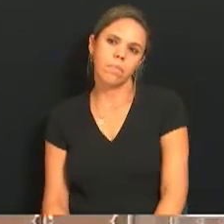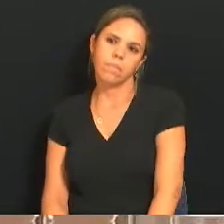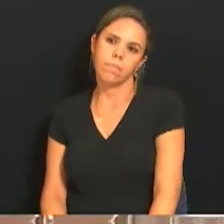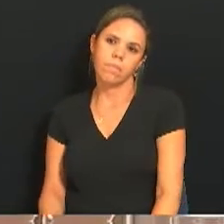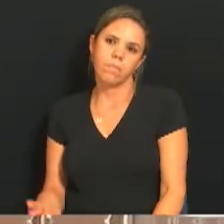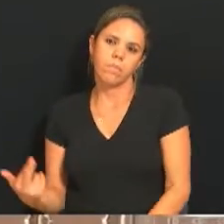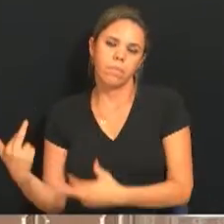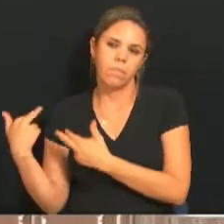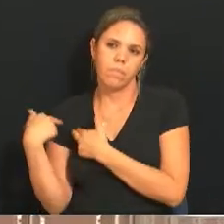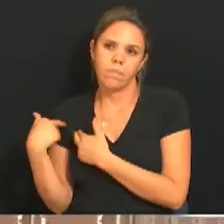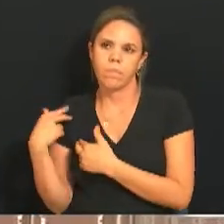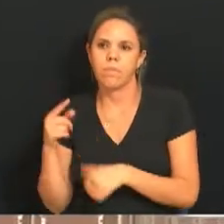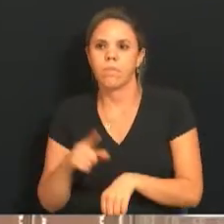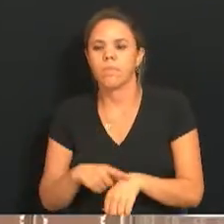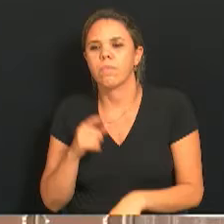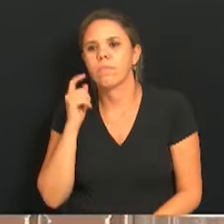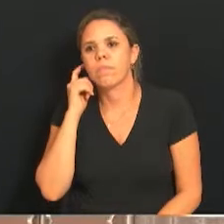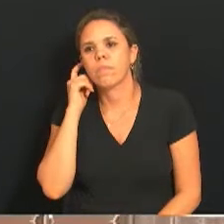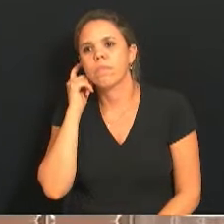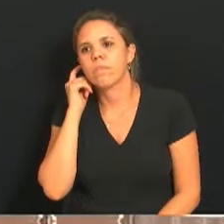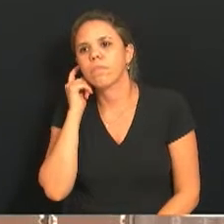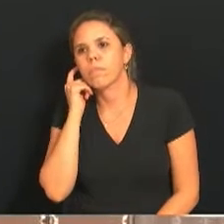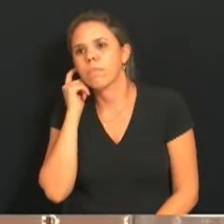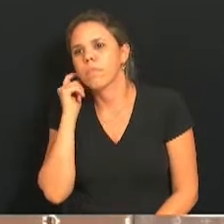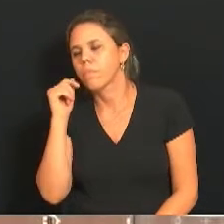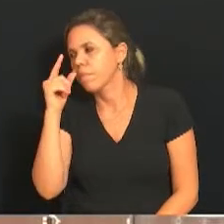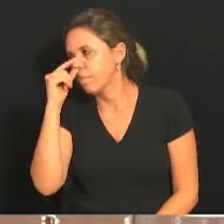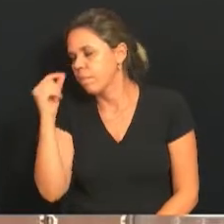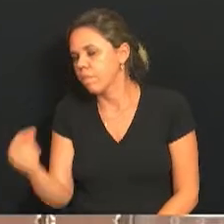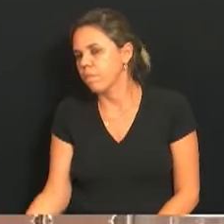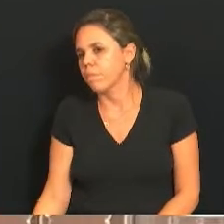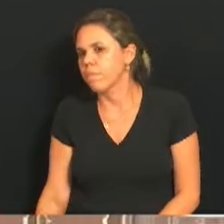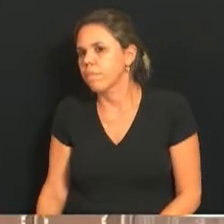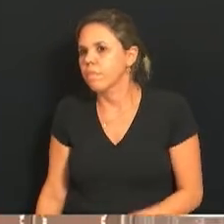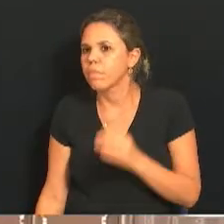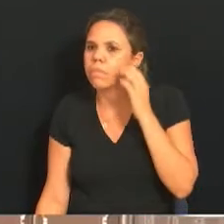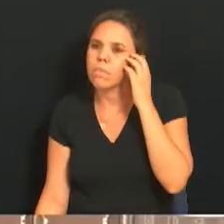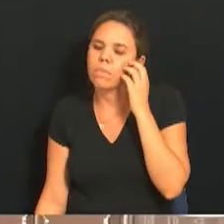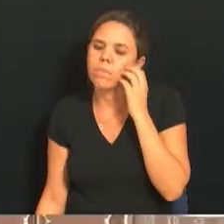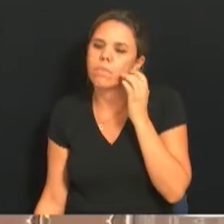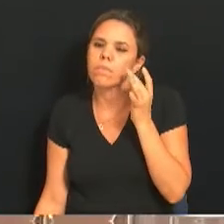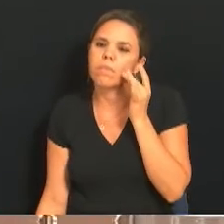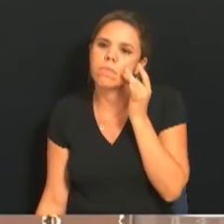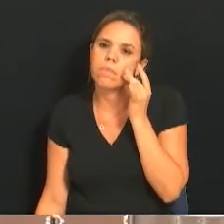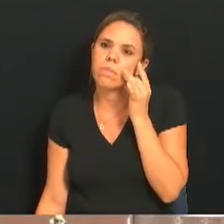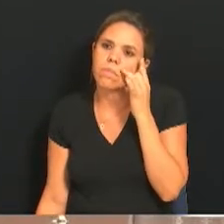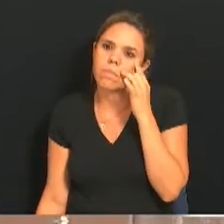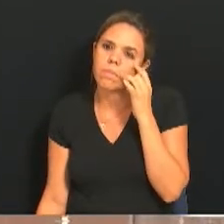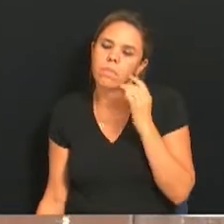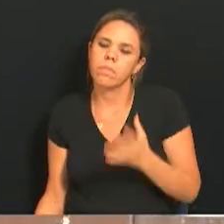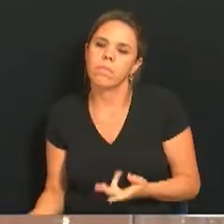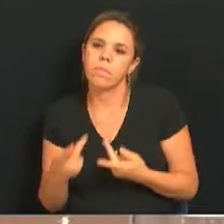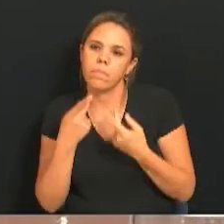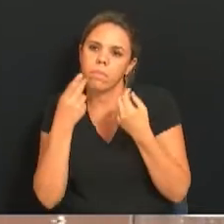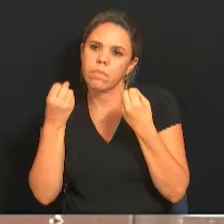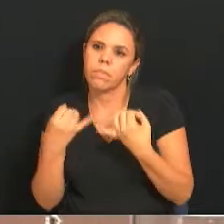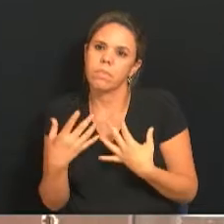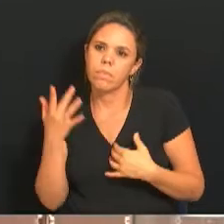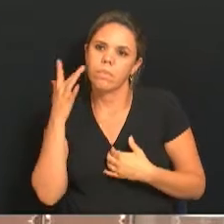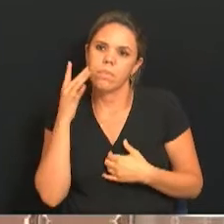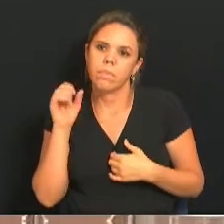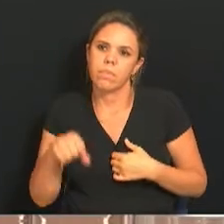né, e agradeço também, né, o Arnaldo Salvetti, vereador, também por estar presente aqui, e foi falado algumas coisas, né, acho que a gente tem que